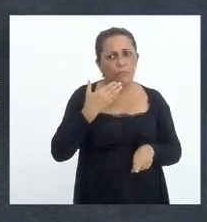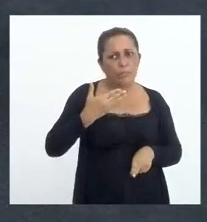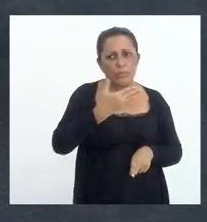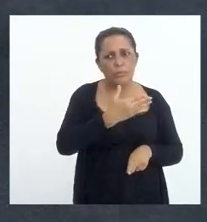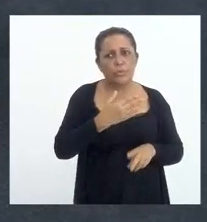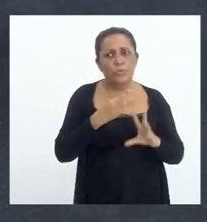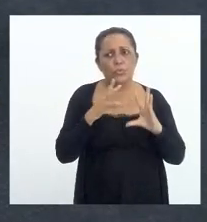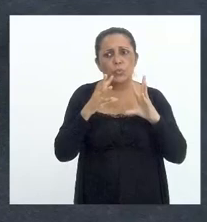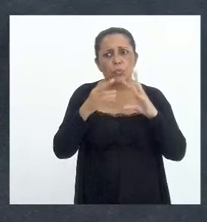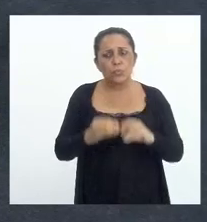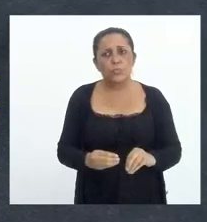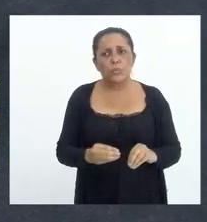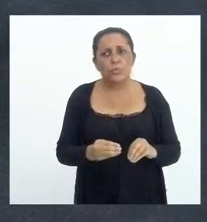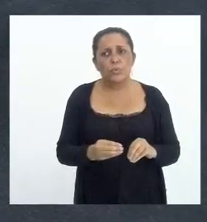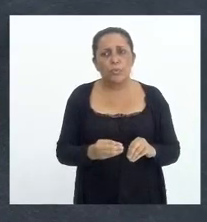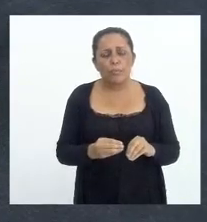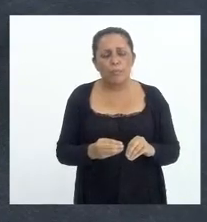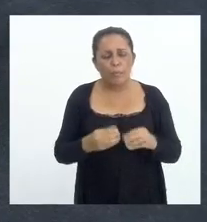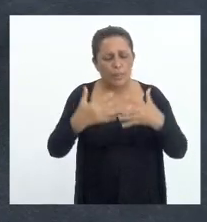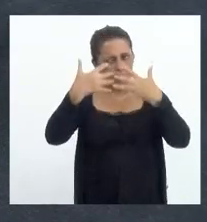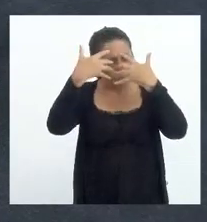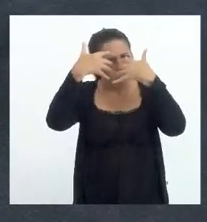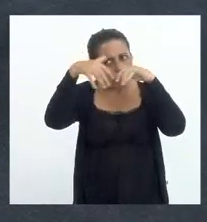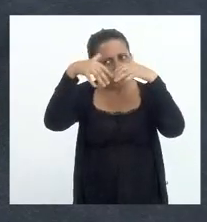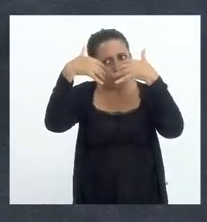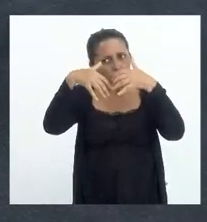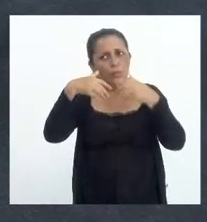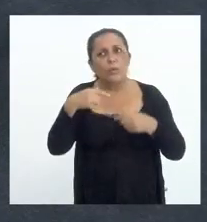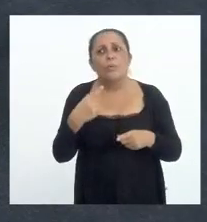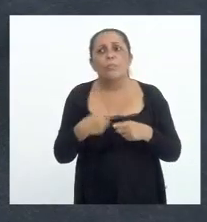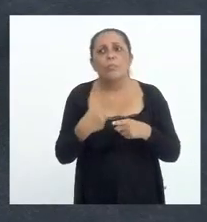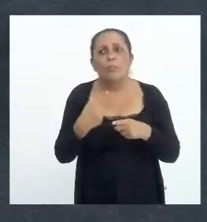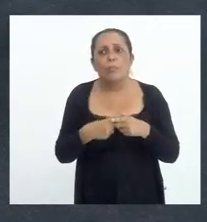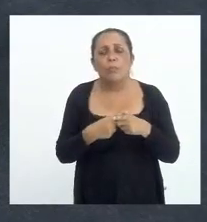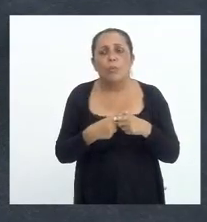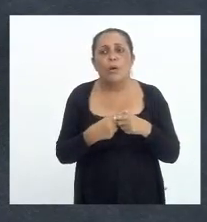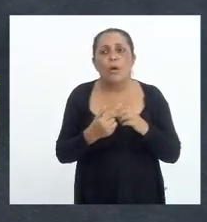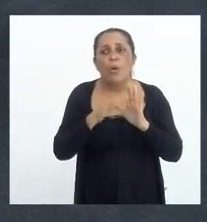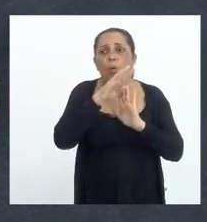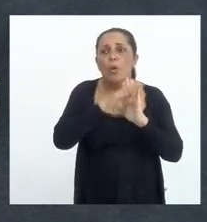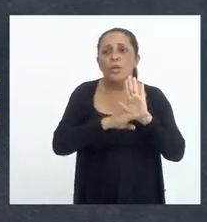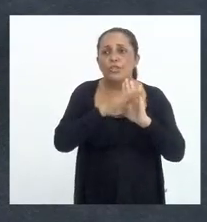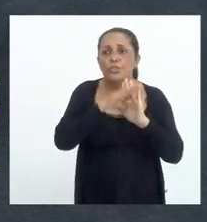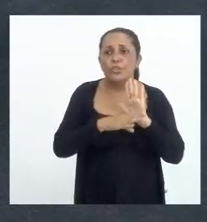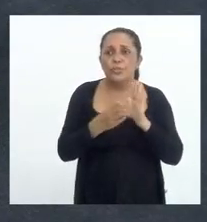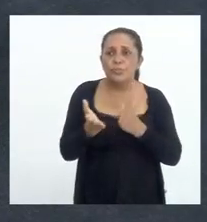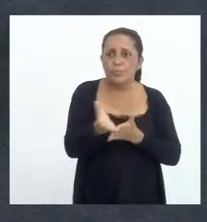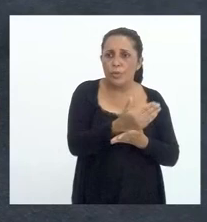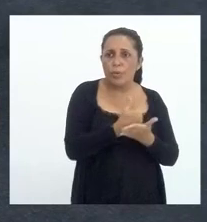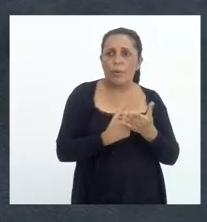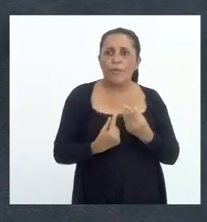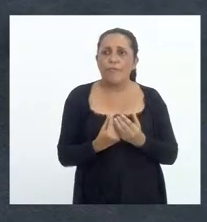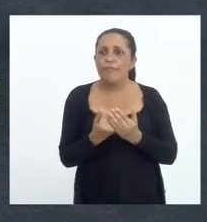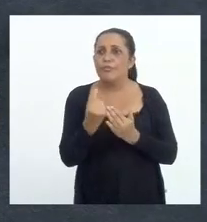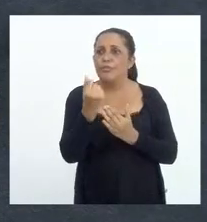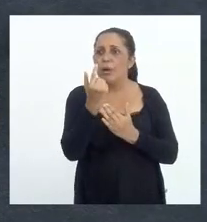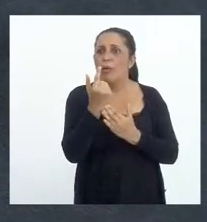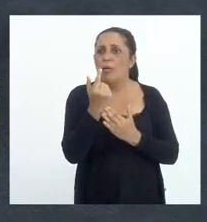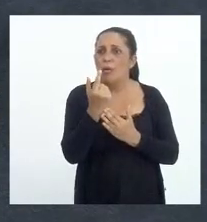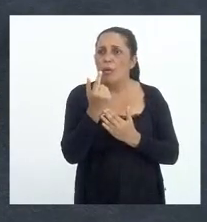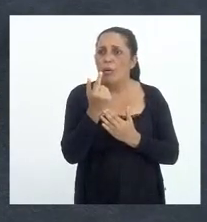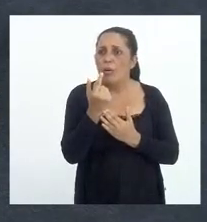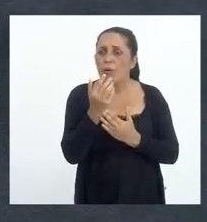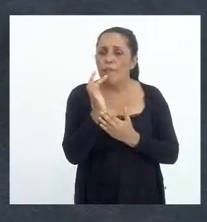que soa como paradoxal o regime de recuperação fiscal não albergar o fundo